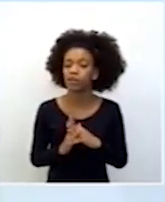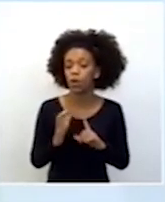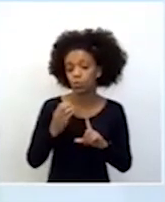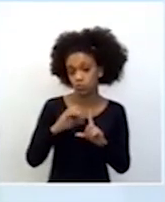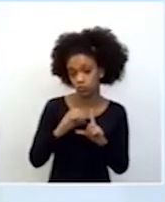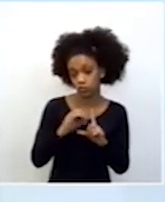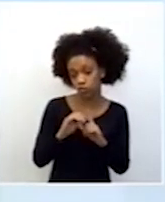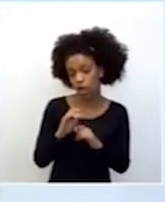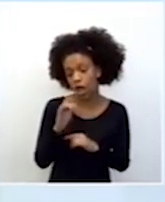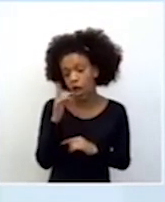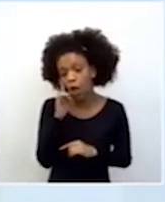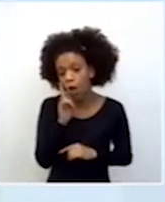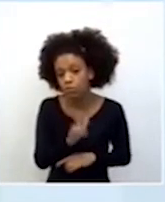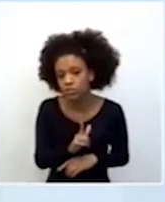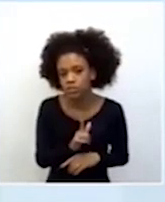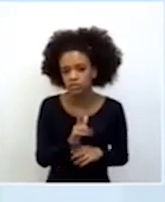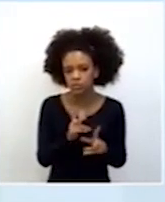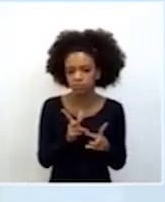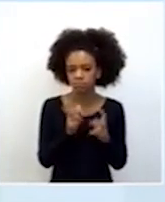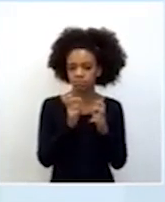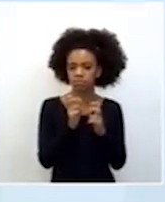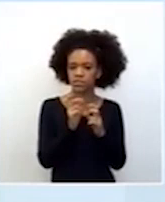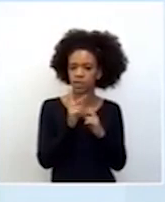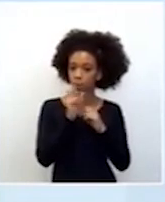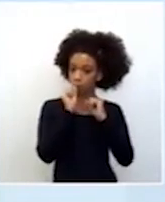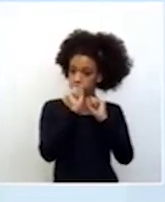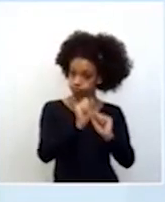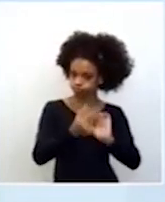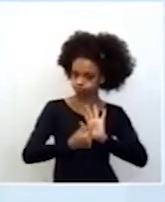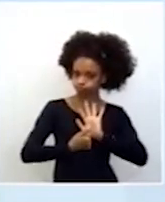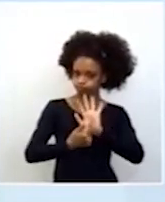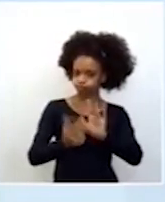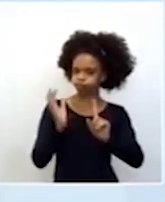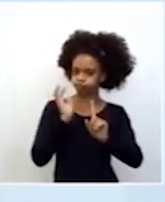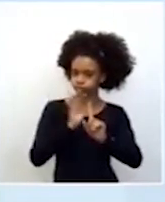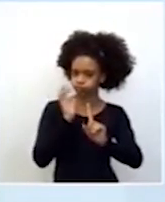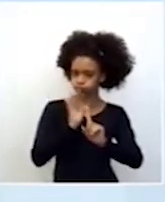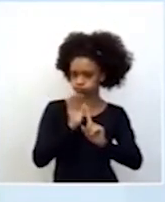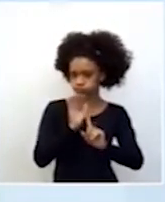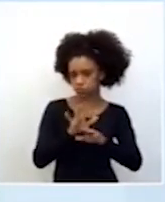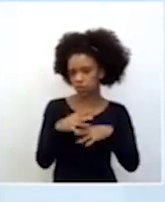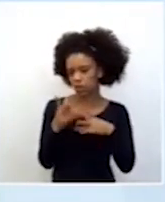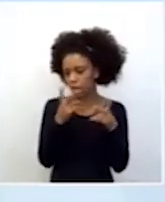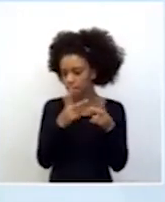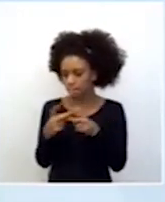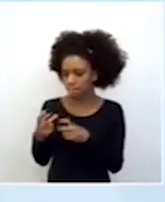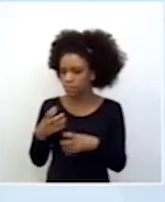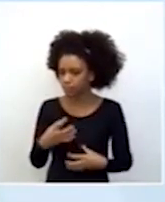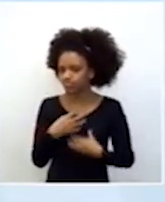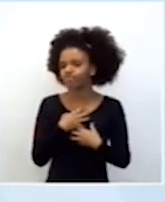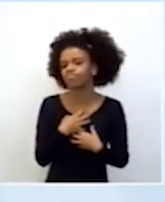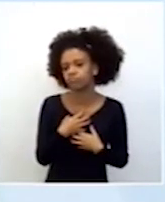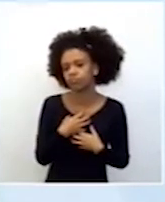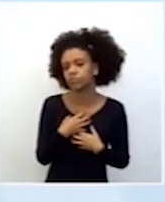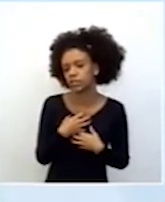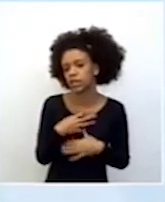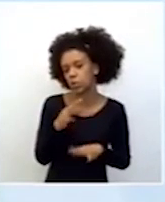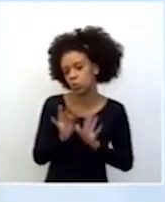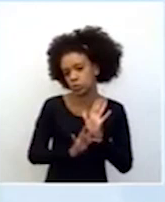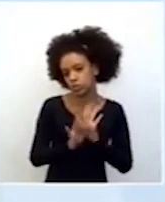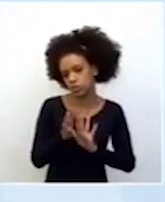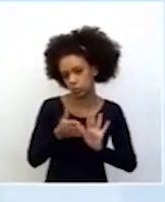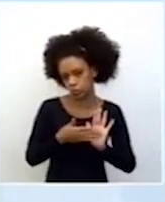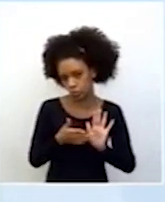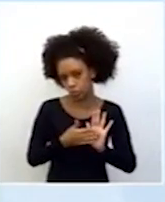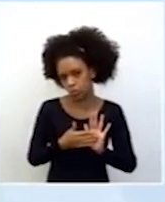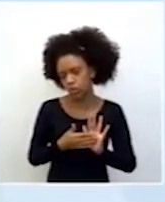chargista consegue dar maior ênfase para o que está tentando dizer, ao evidenciar aspectos marcantes do que a obra se propõe a